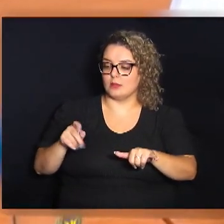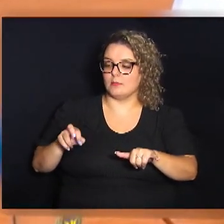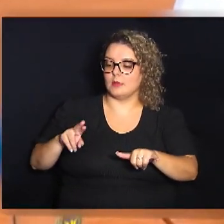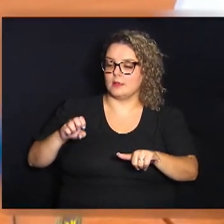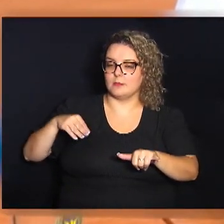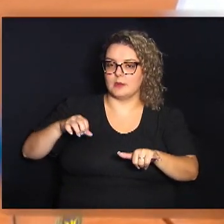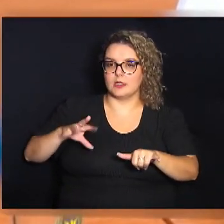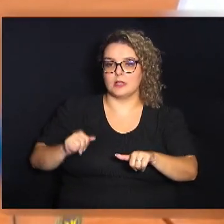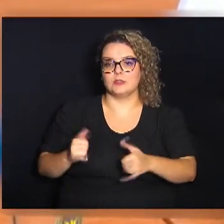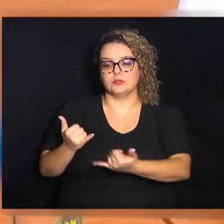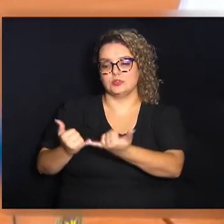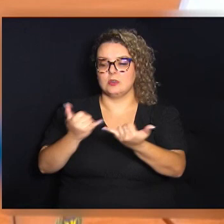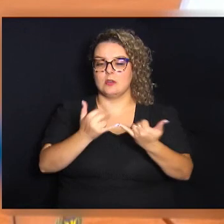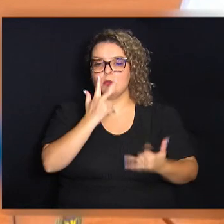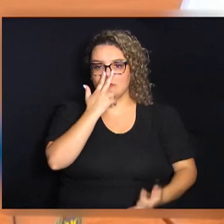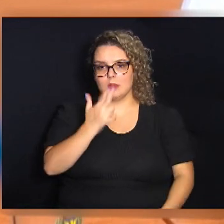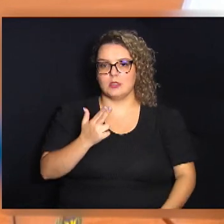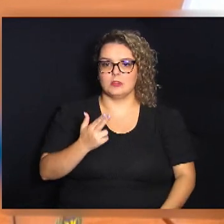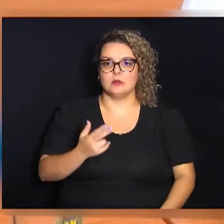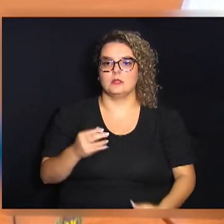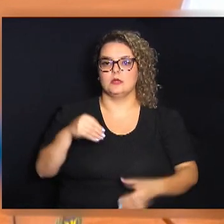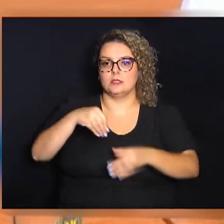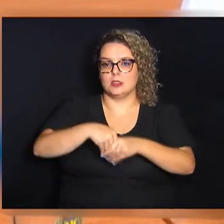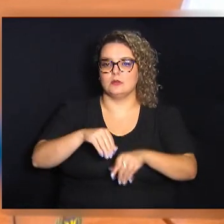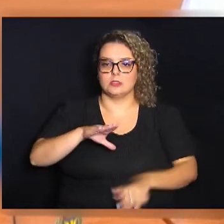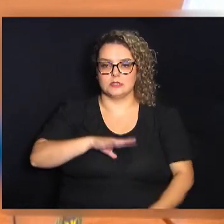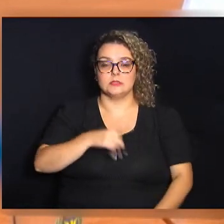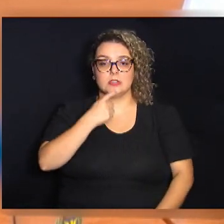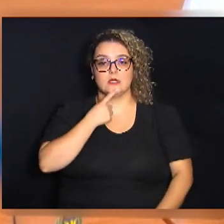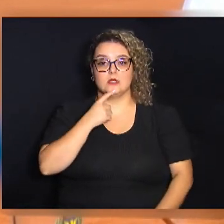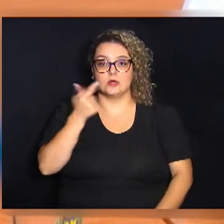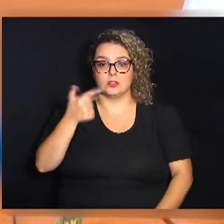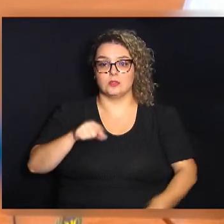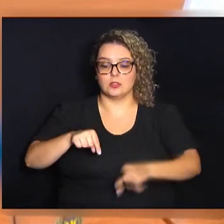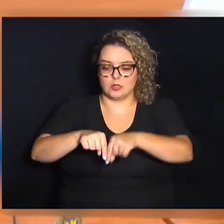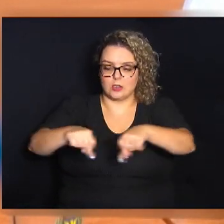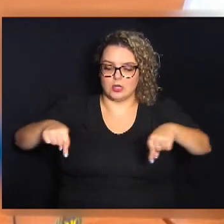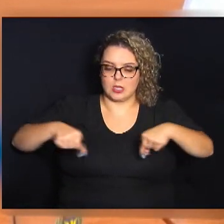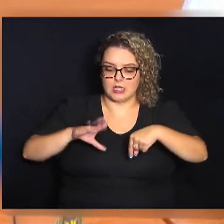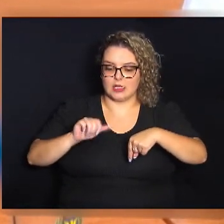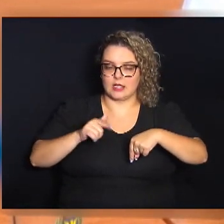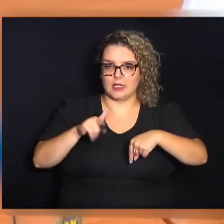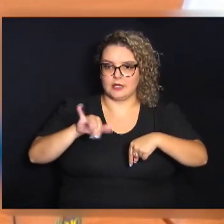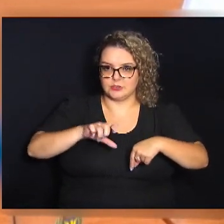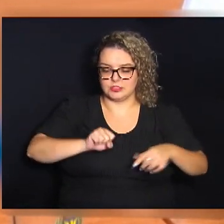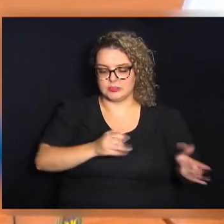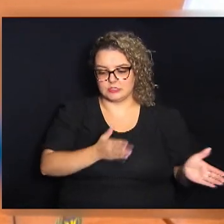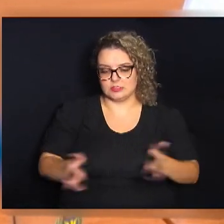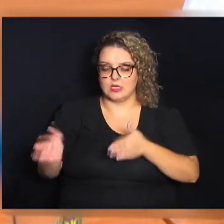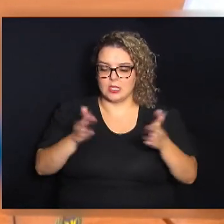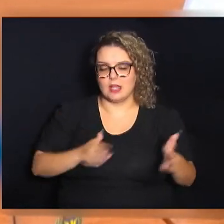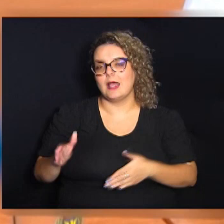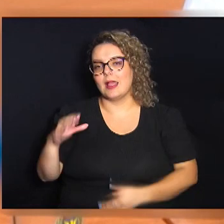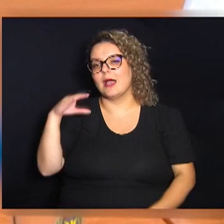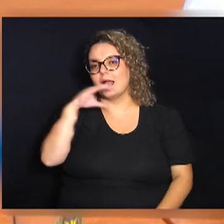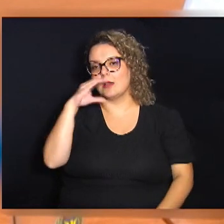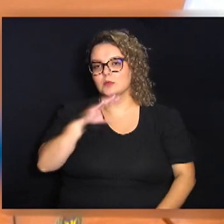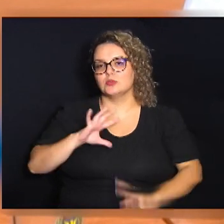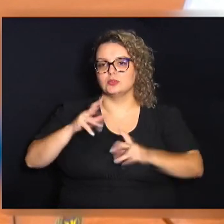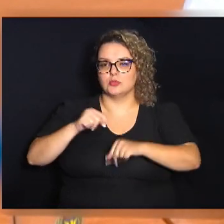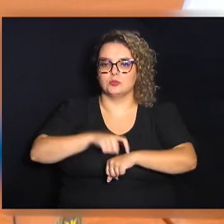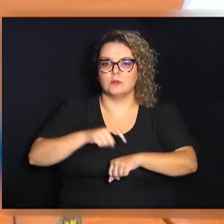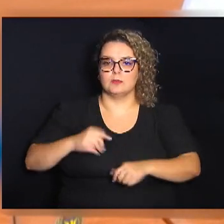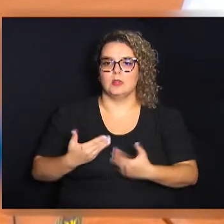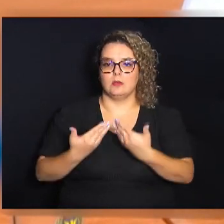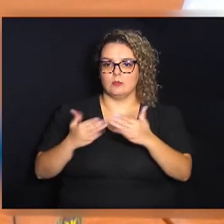estabelecimentos similares instalados no município de Campinas a manterem caixas de atendimento rápido durante todo o período em que estiverem